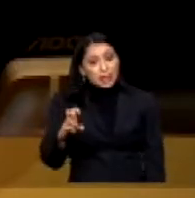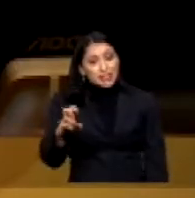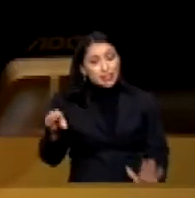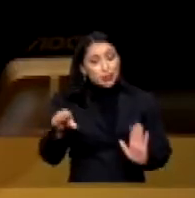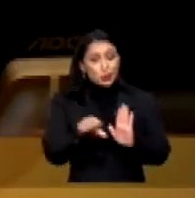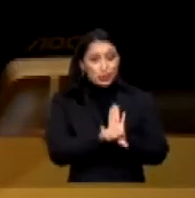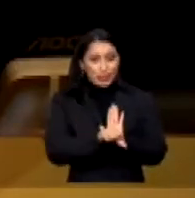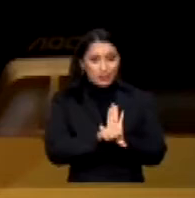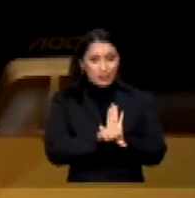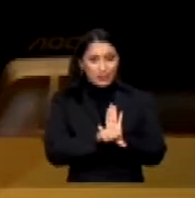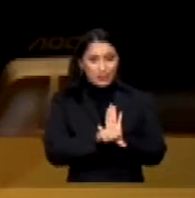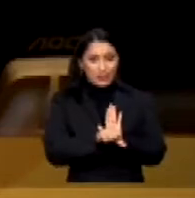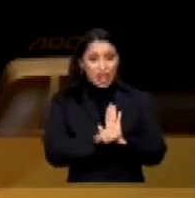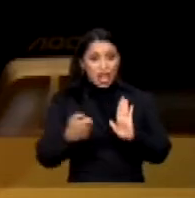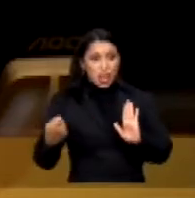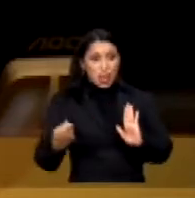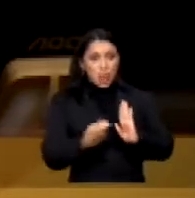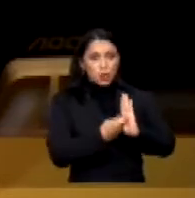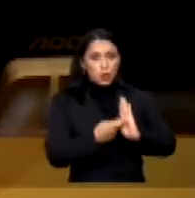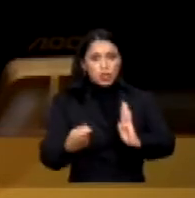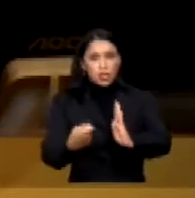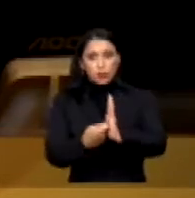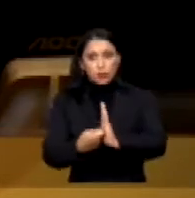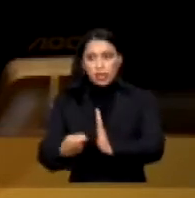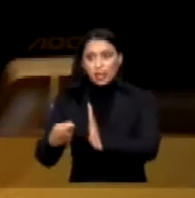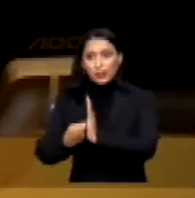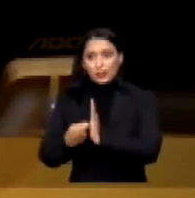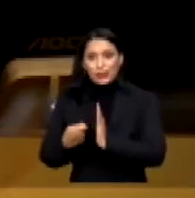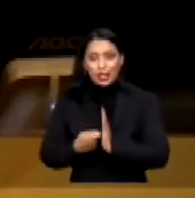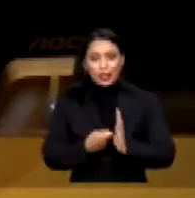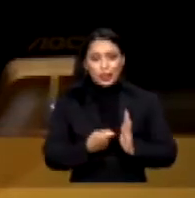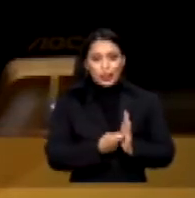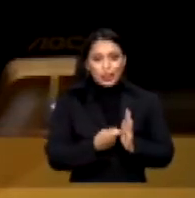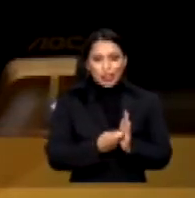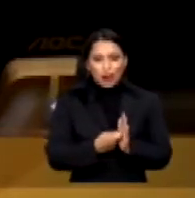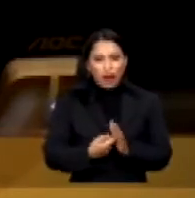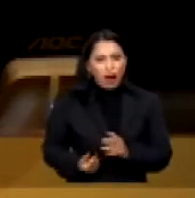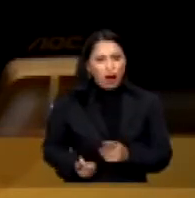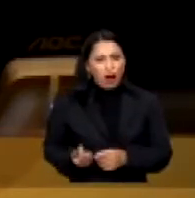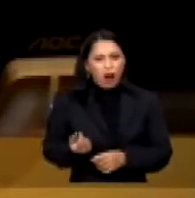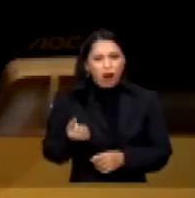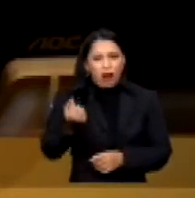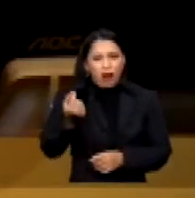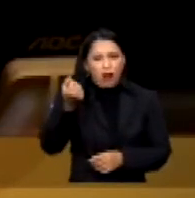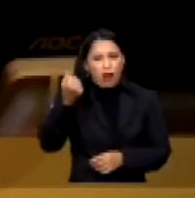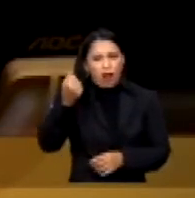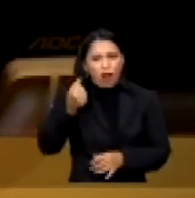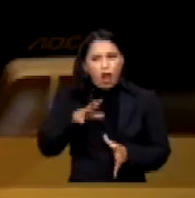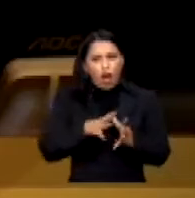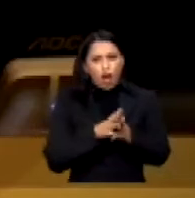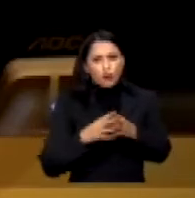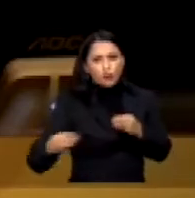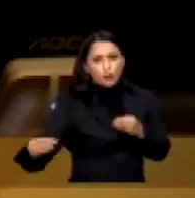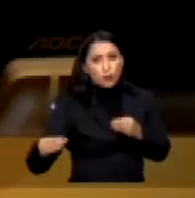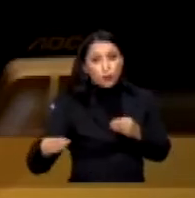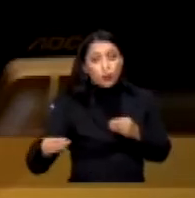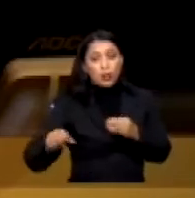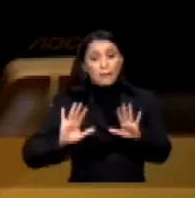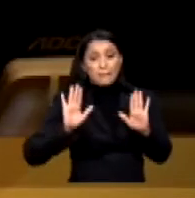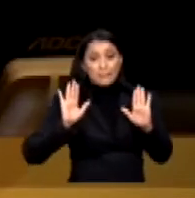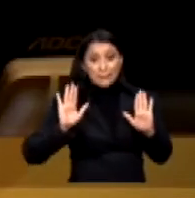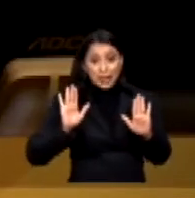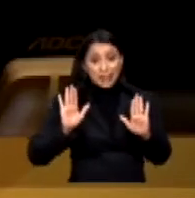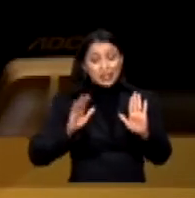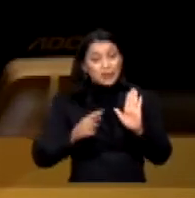245 crimes. As denúncias, o conjunto de denúncias, não vou discutir a cifra milionária, não vou discutir a fuga, mas do caso